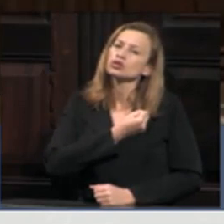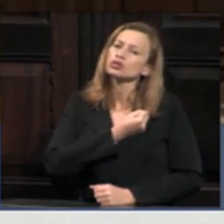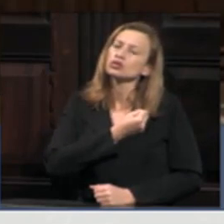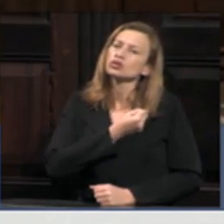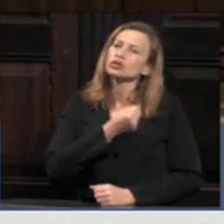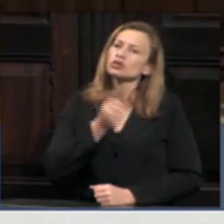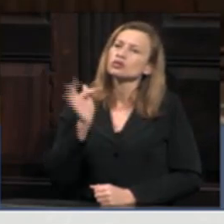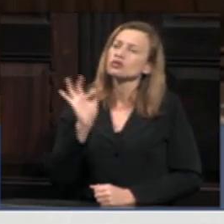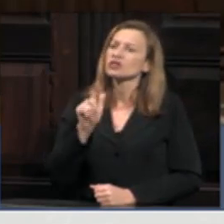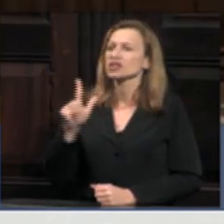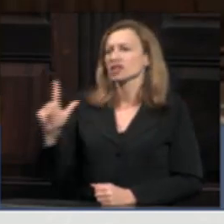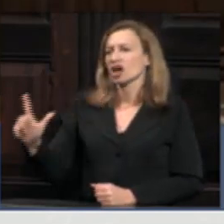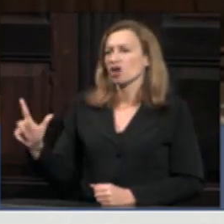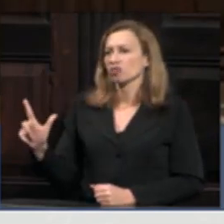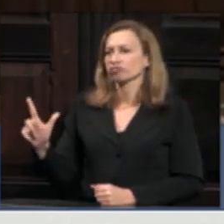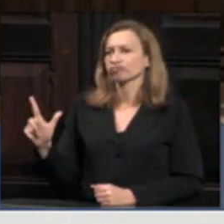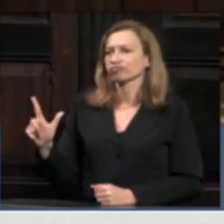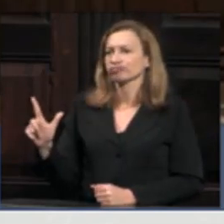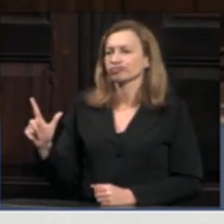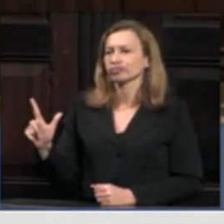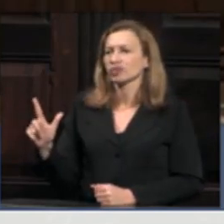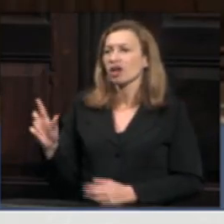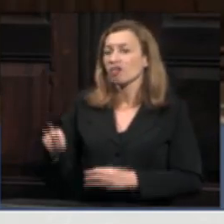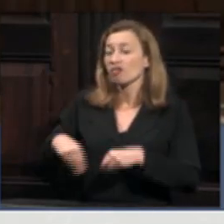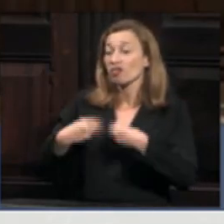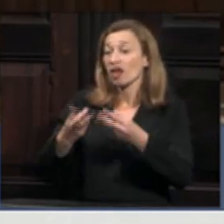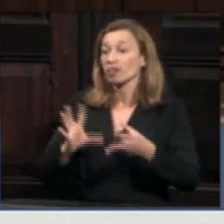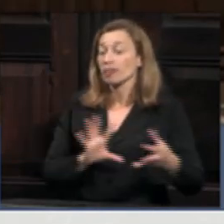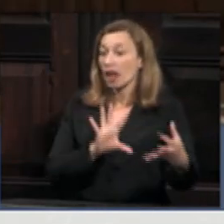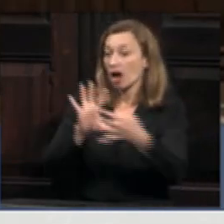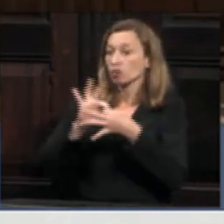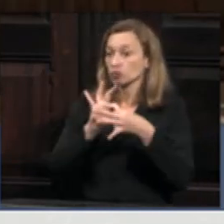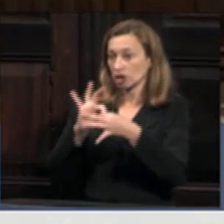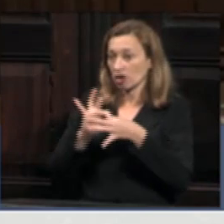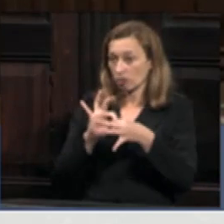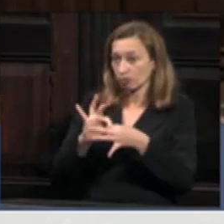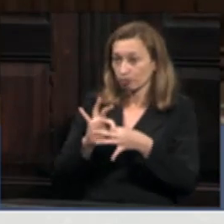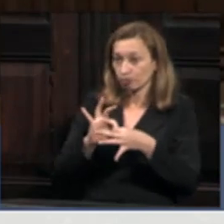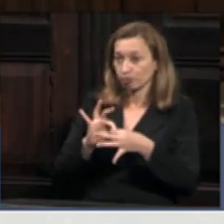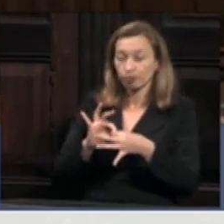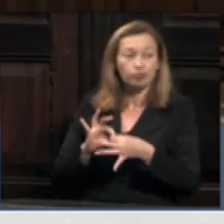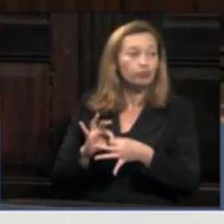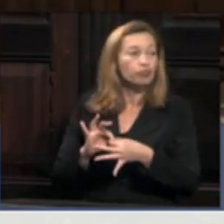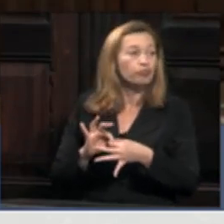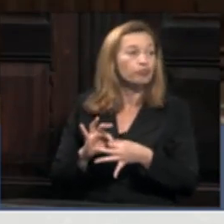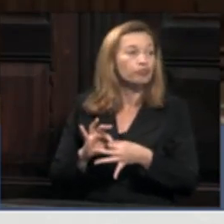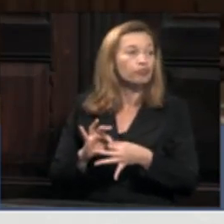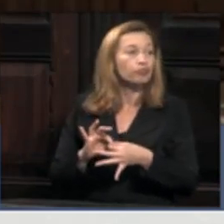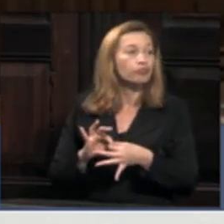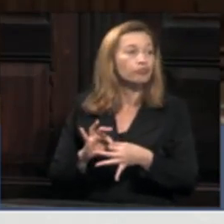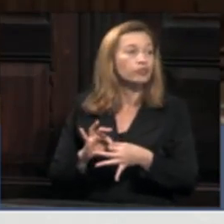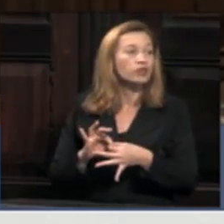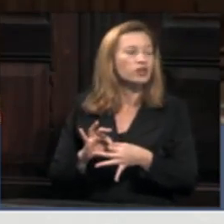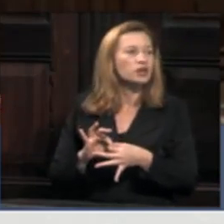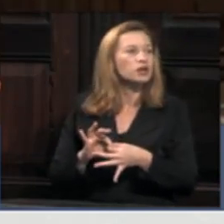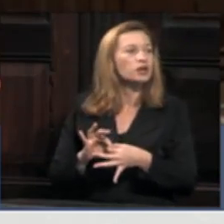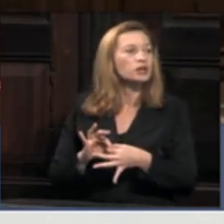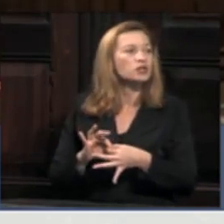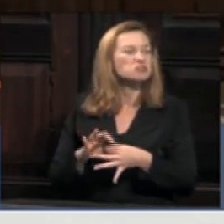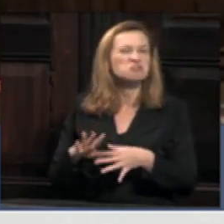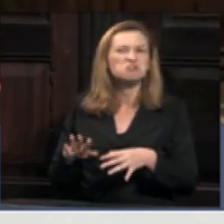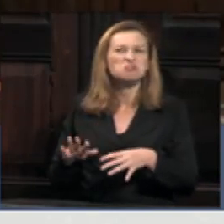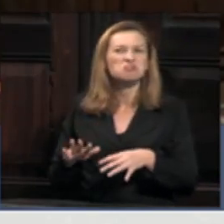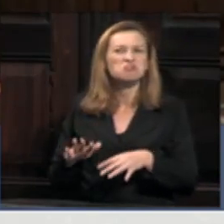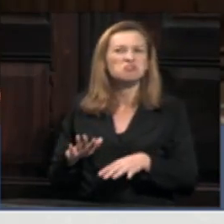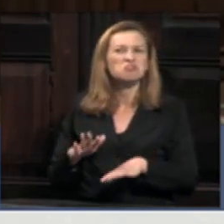dado pela União por ano deve ultrapassar,